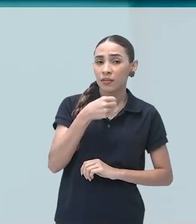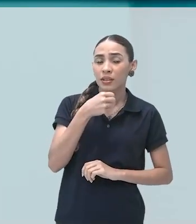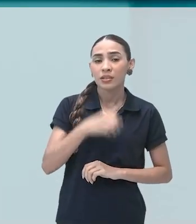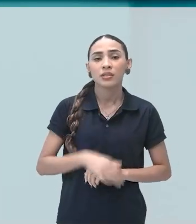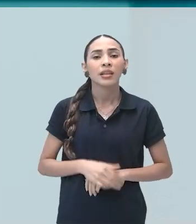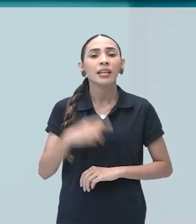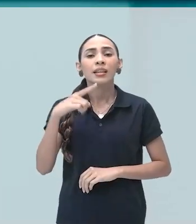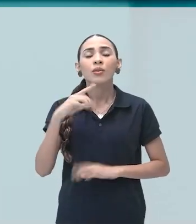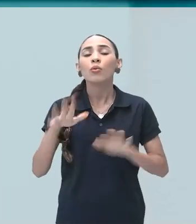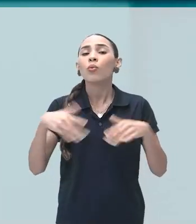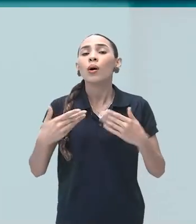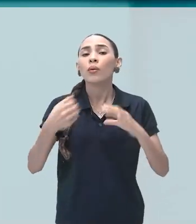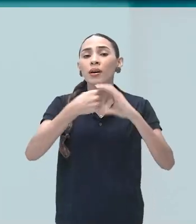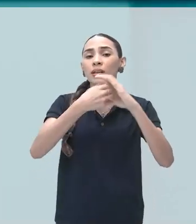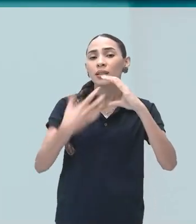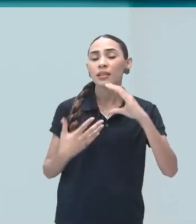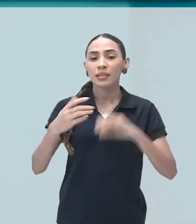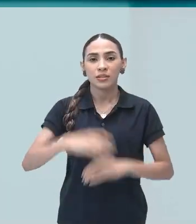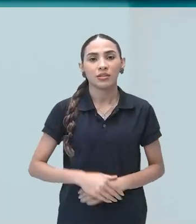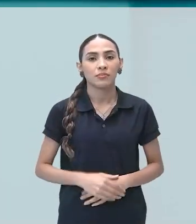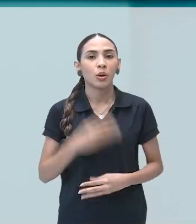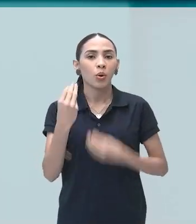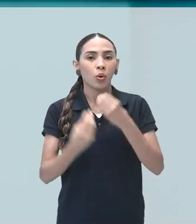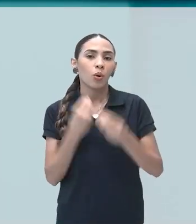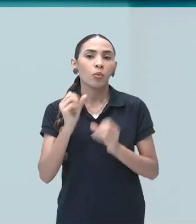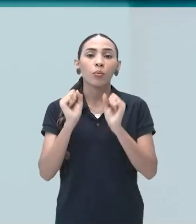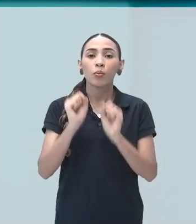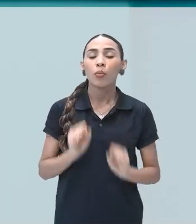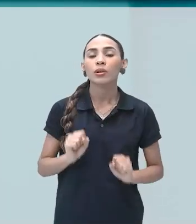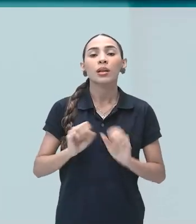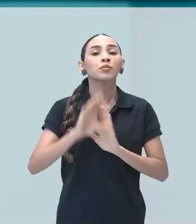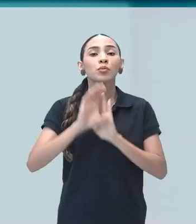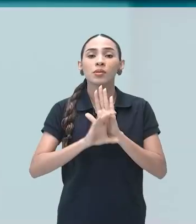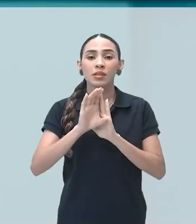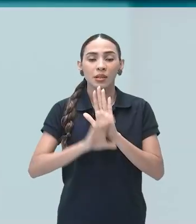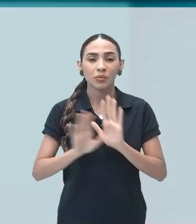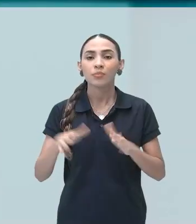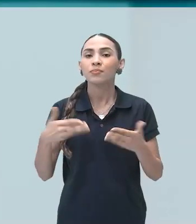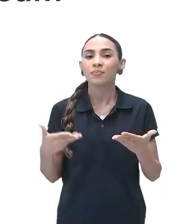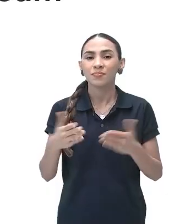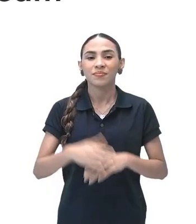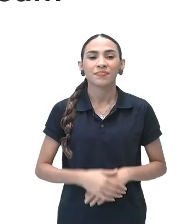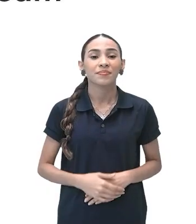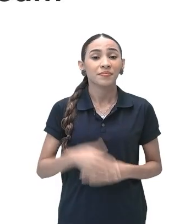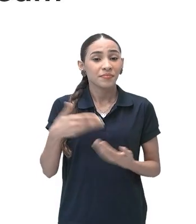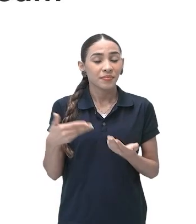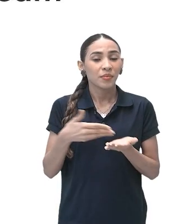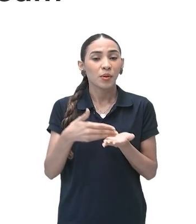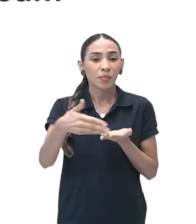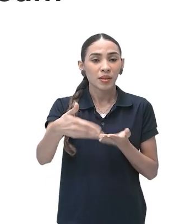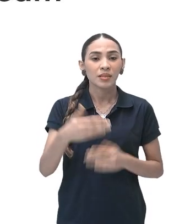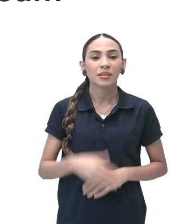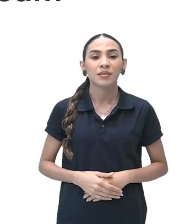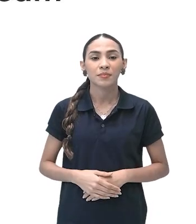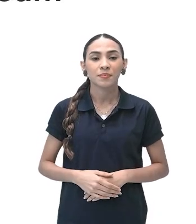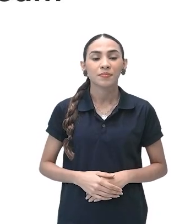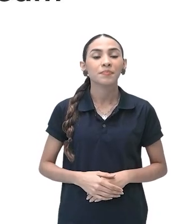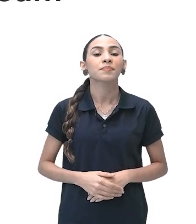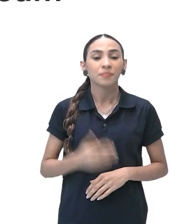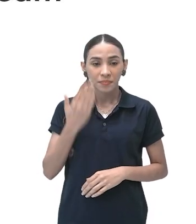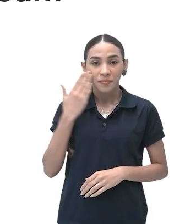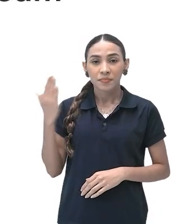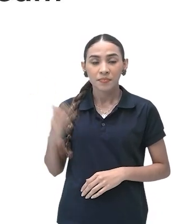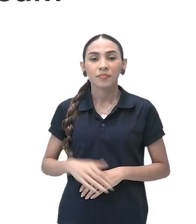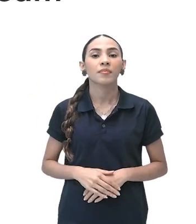se caracteriza, como é que nós podemos defini-lo, tudo bem? Então, vamos lá, começando que a entrevista, seja